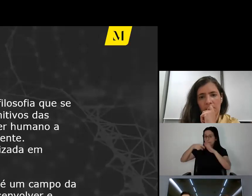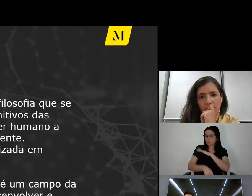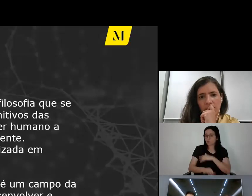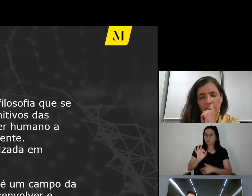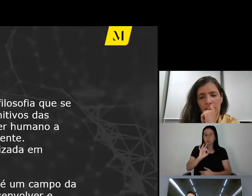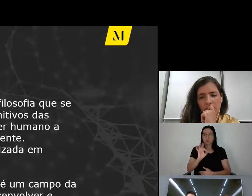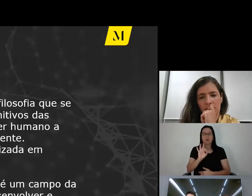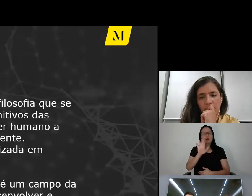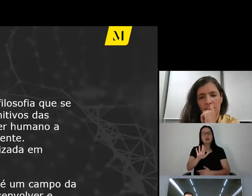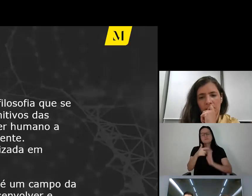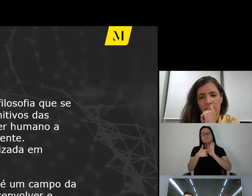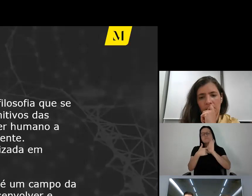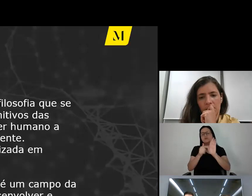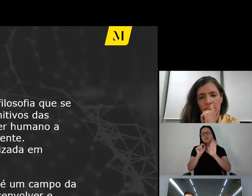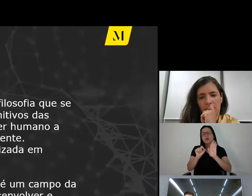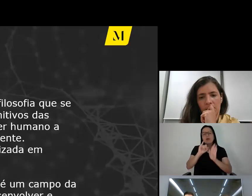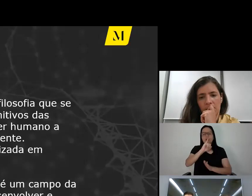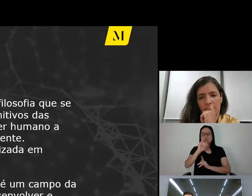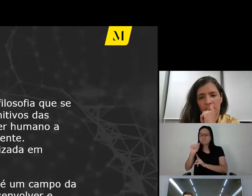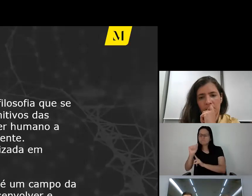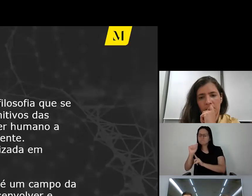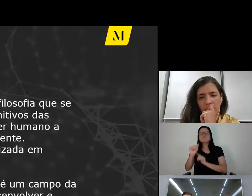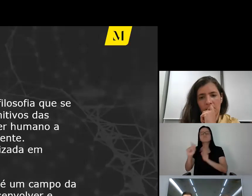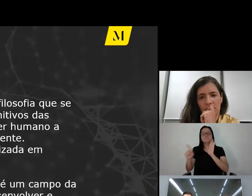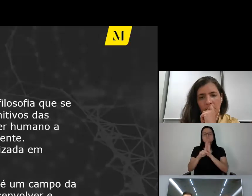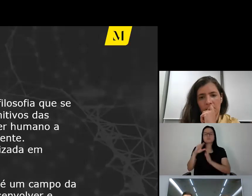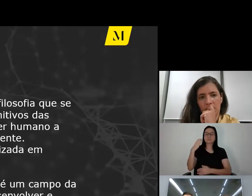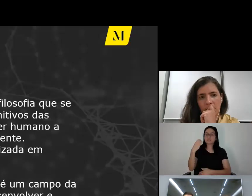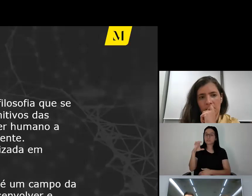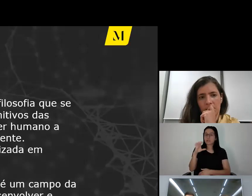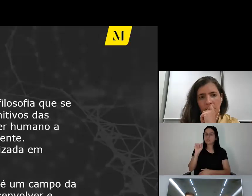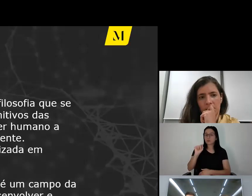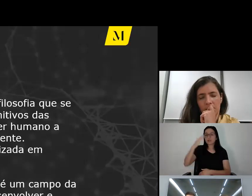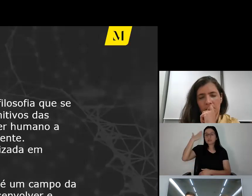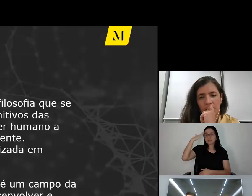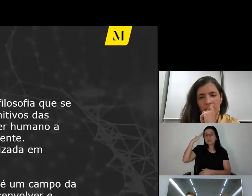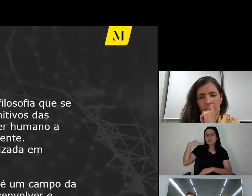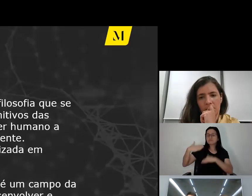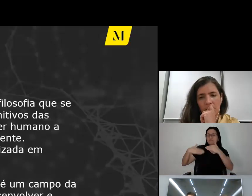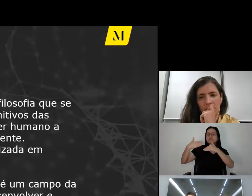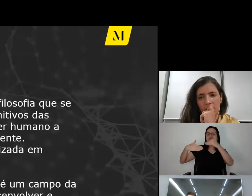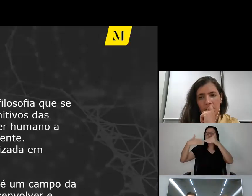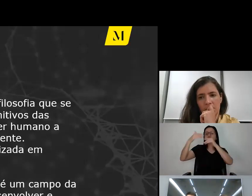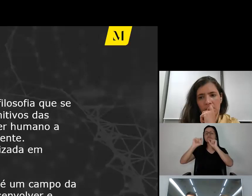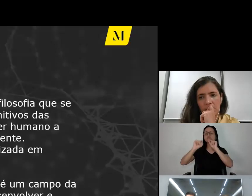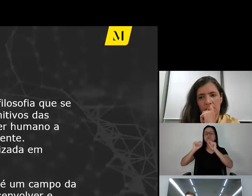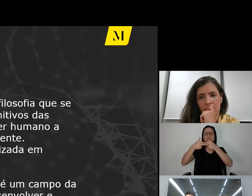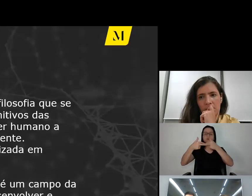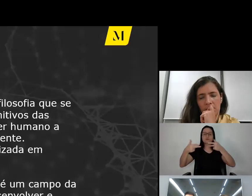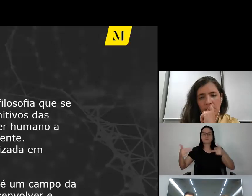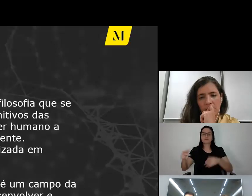tem que inteligência artificial é um campo da ciência, cujo propósito é entender, desenvolver e empregar, e aí tem o chat me